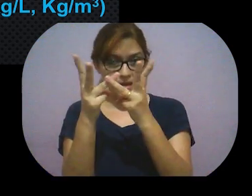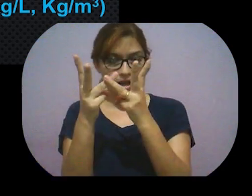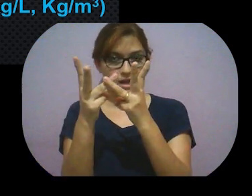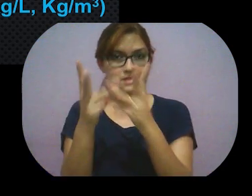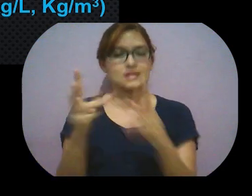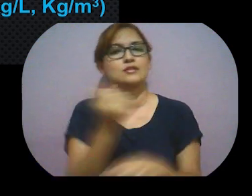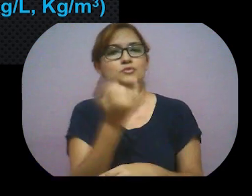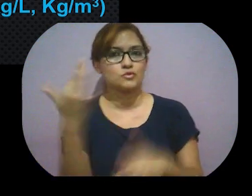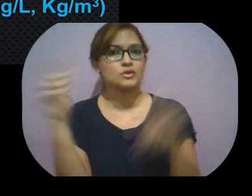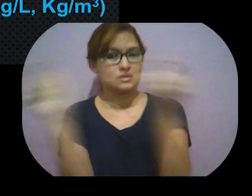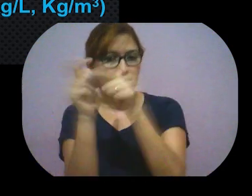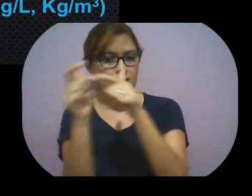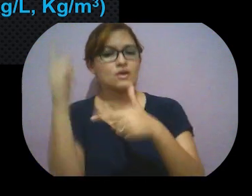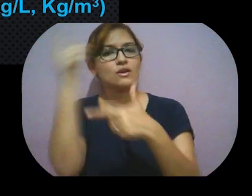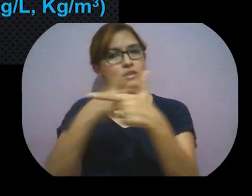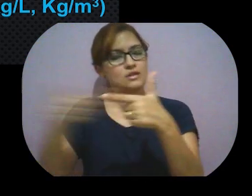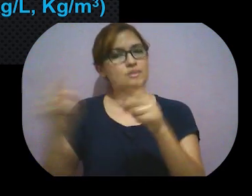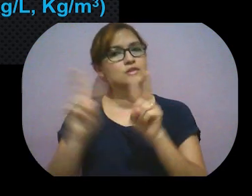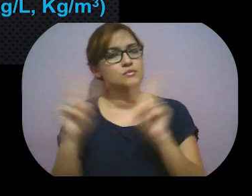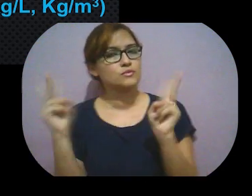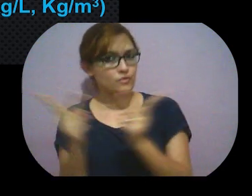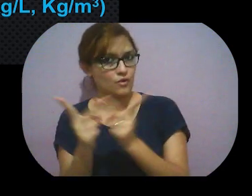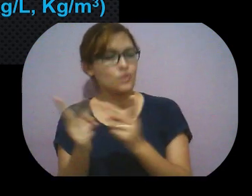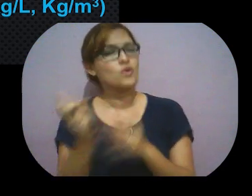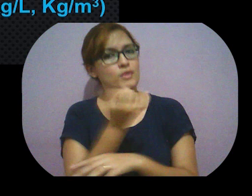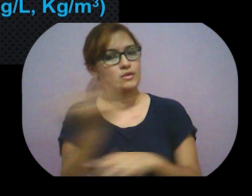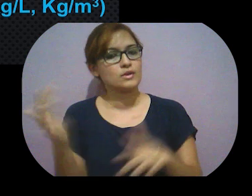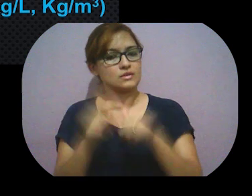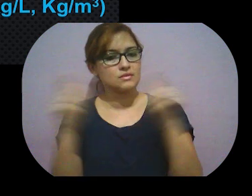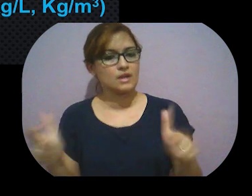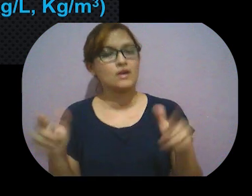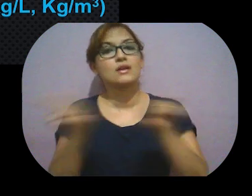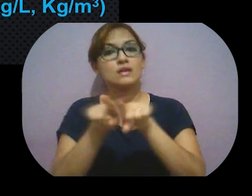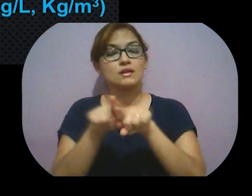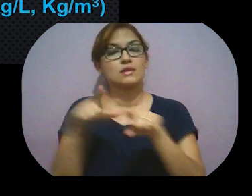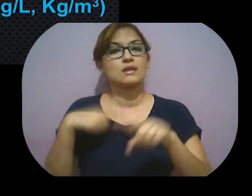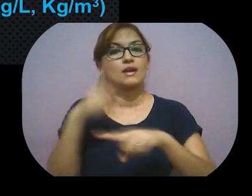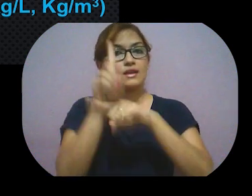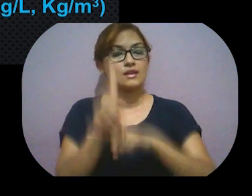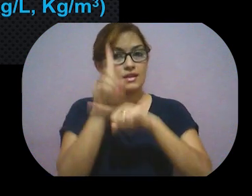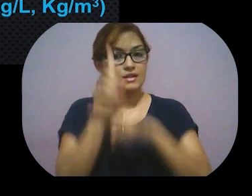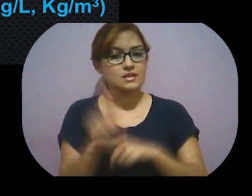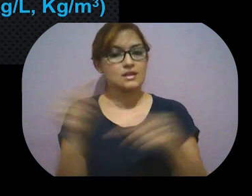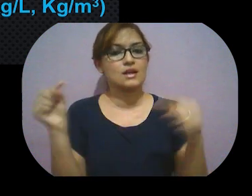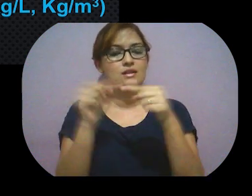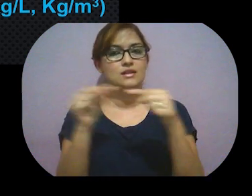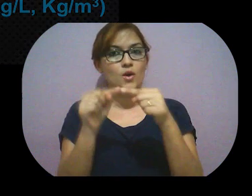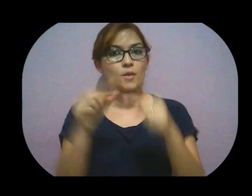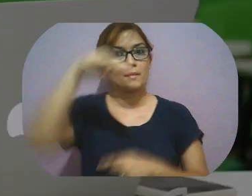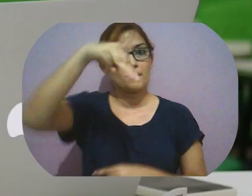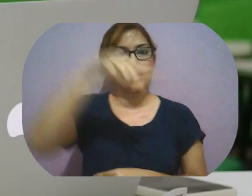solução. Nós temos aqui a densidade de uma solução, que é a razão entre a massa da solução e o volume da